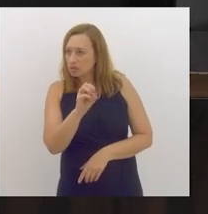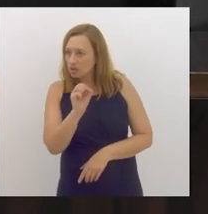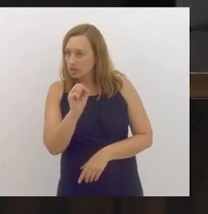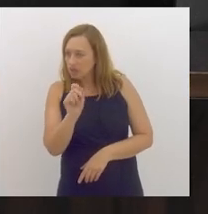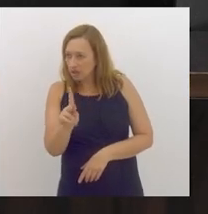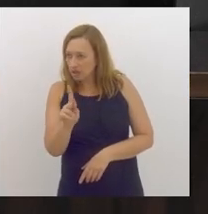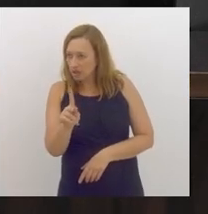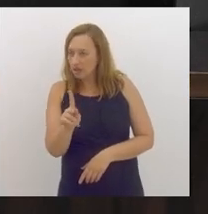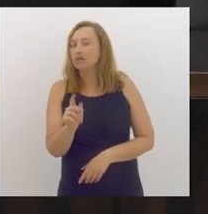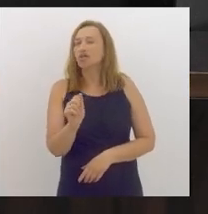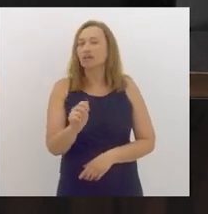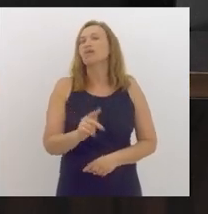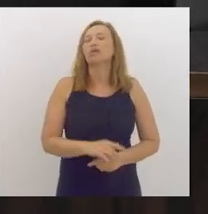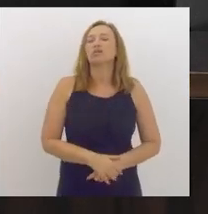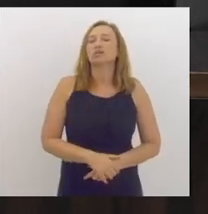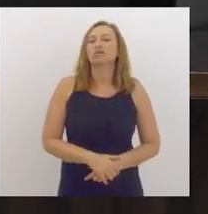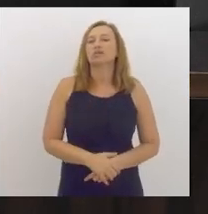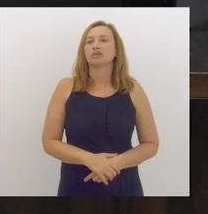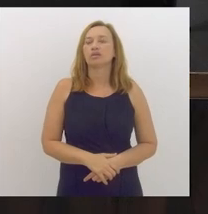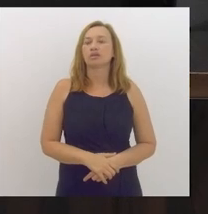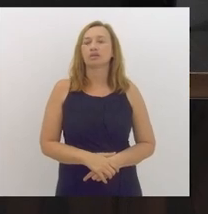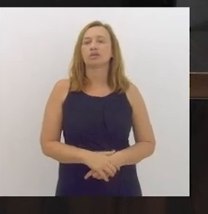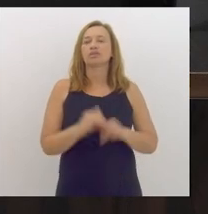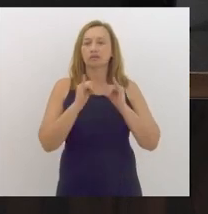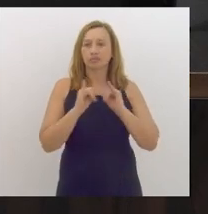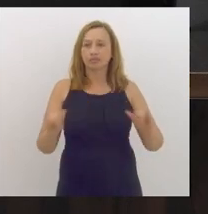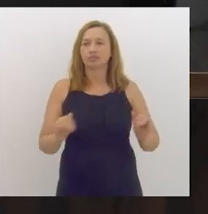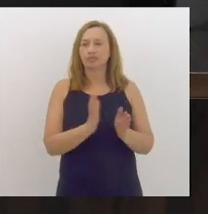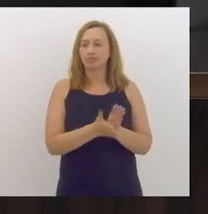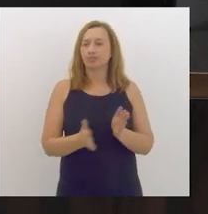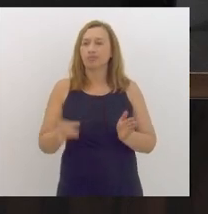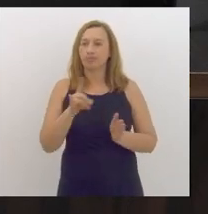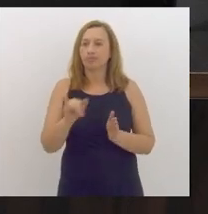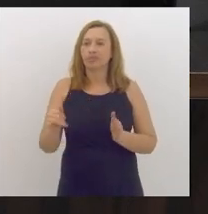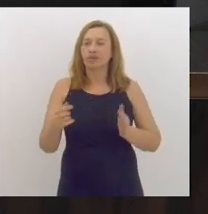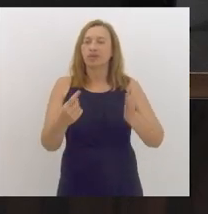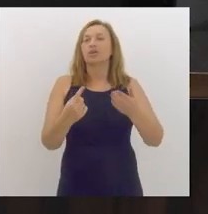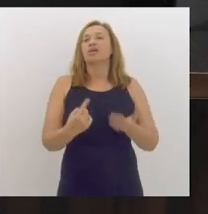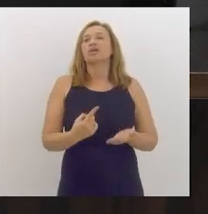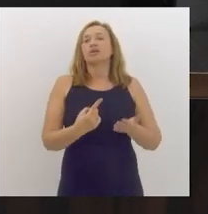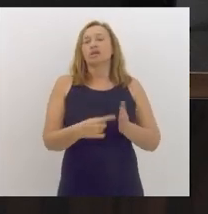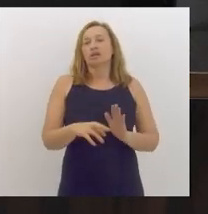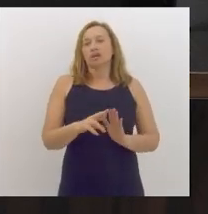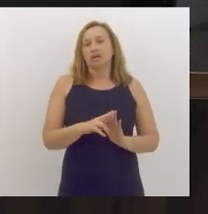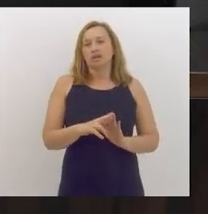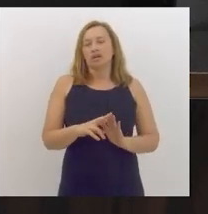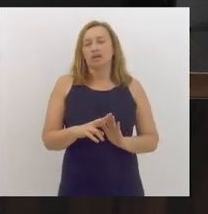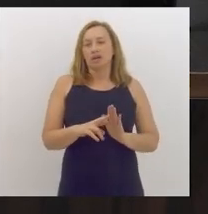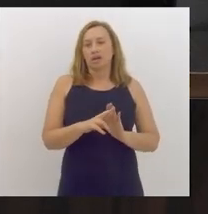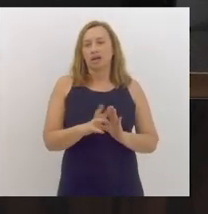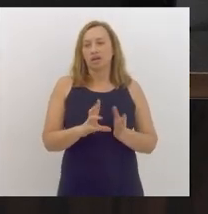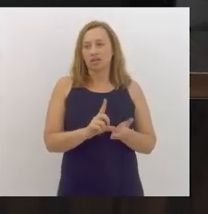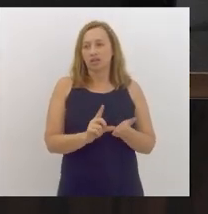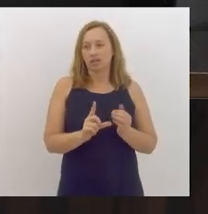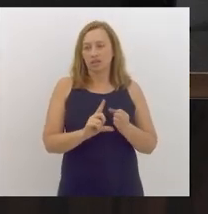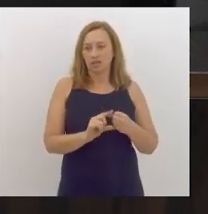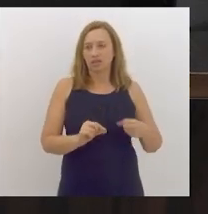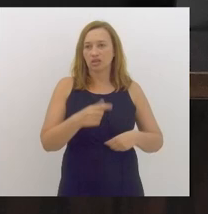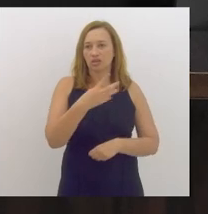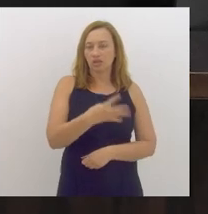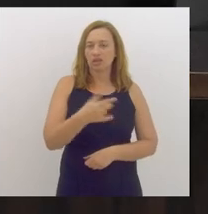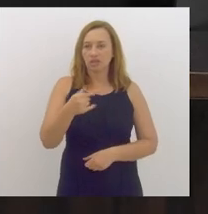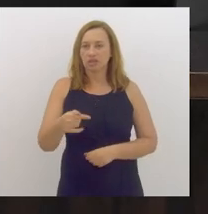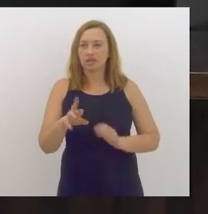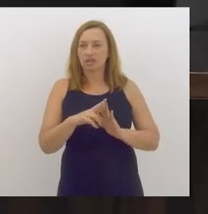Rodrigo Bacelar também. Anuncio, incluído na ordem do dia, de acordo com o parágrafo 3º do artigo 47 do Regimento Interno, em tramitação